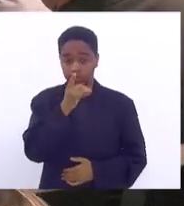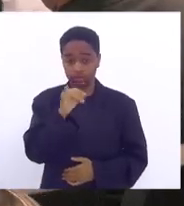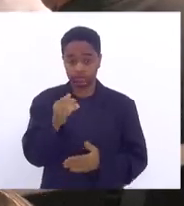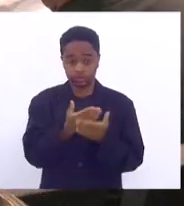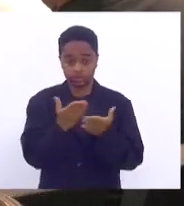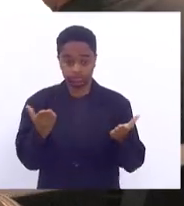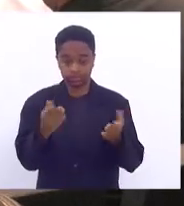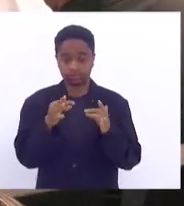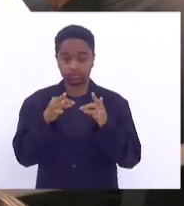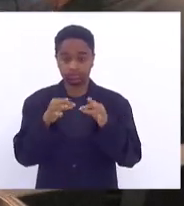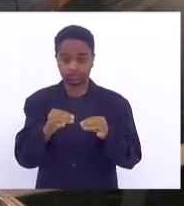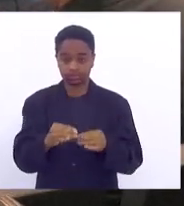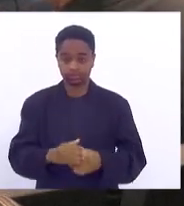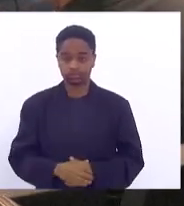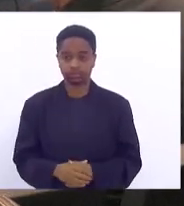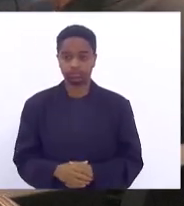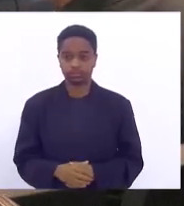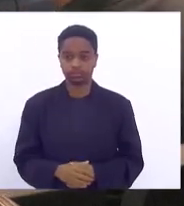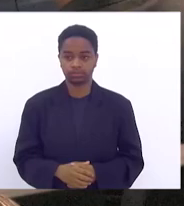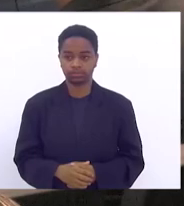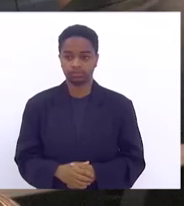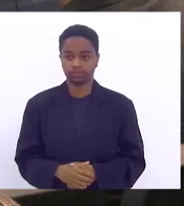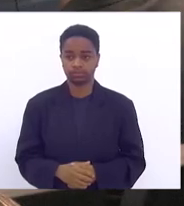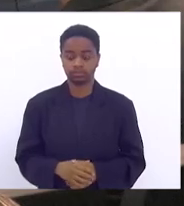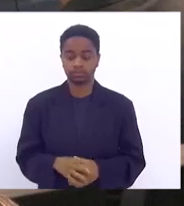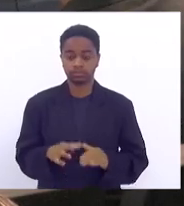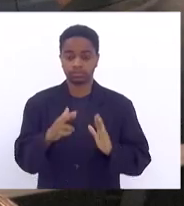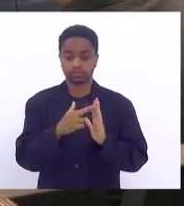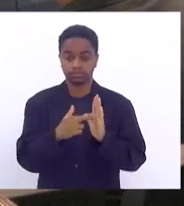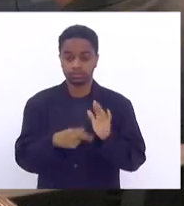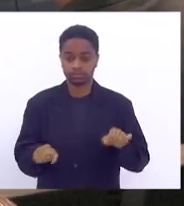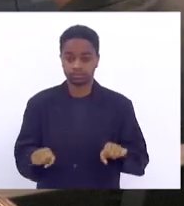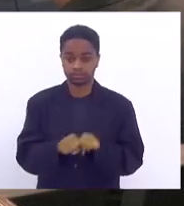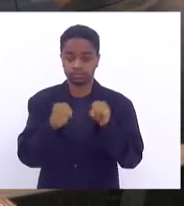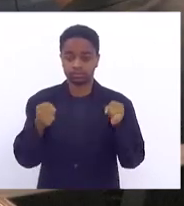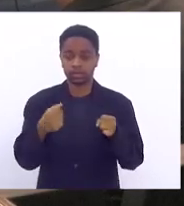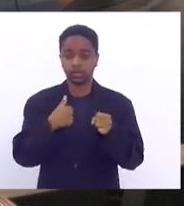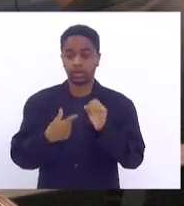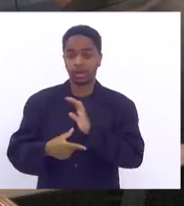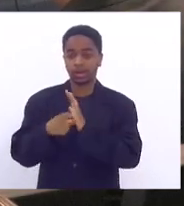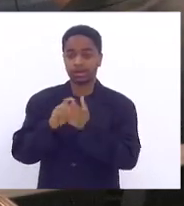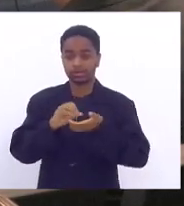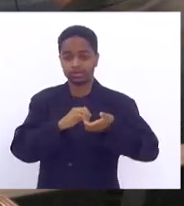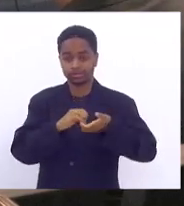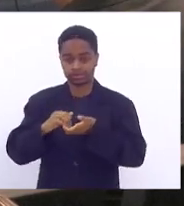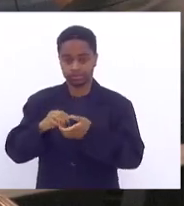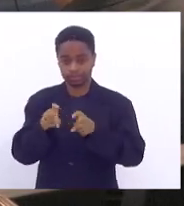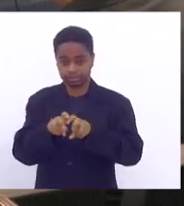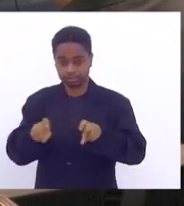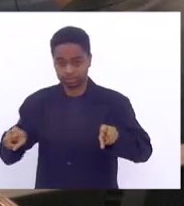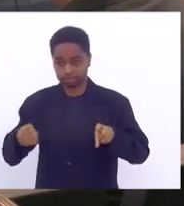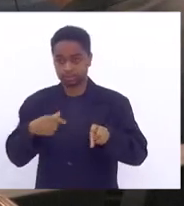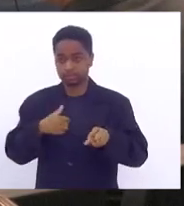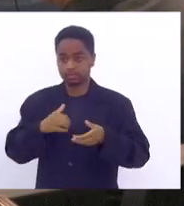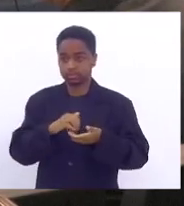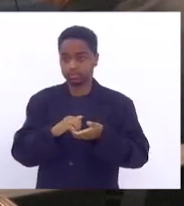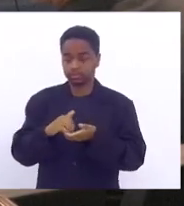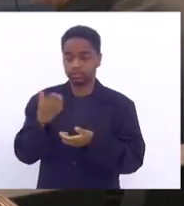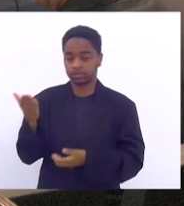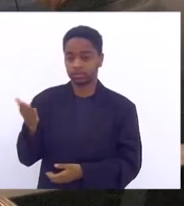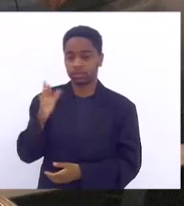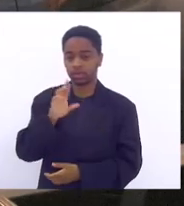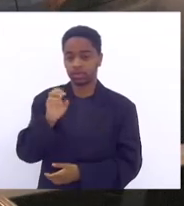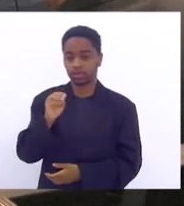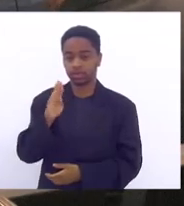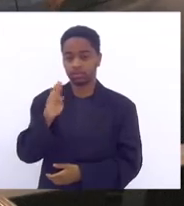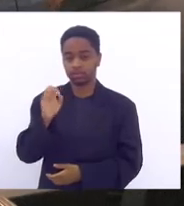todas eh quebrando o protocolo antes de saudar a mesa e já saudando o Senor Dr Robson